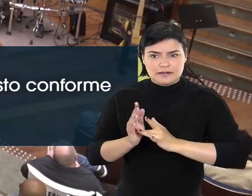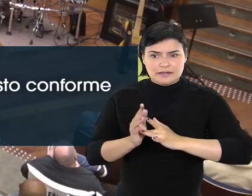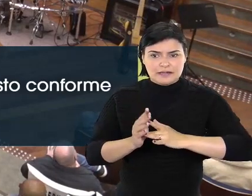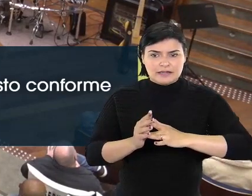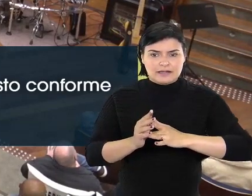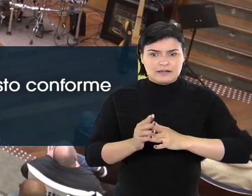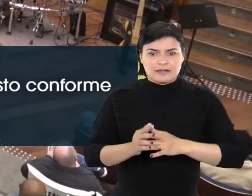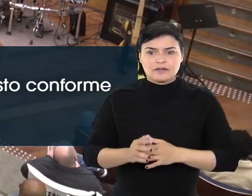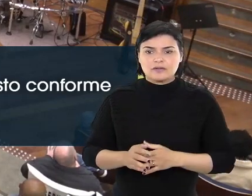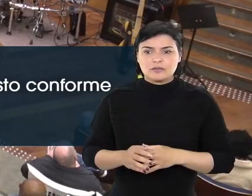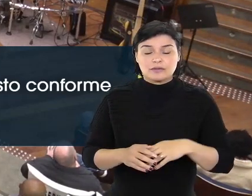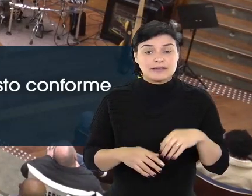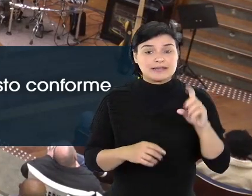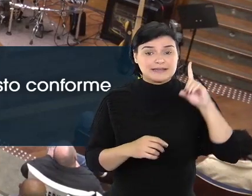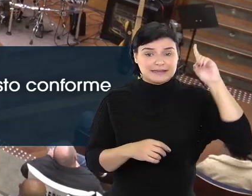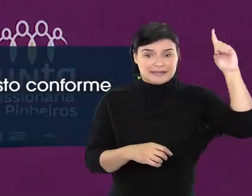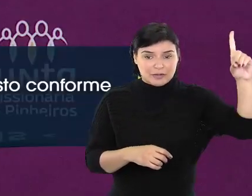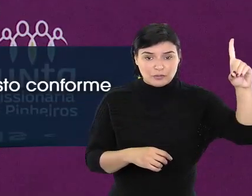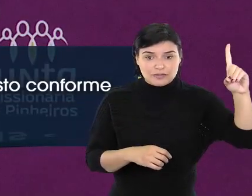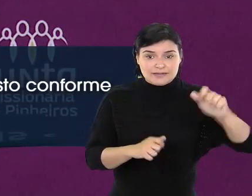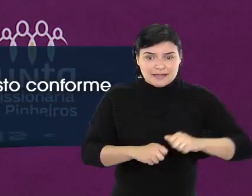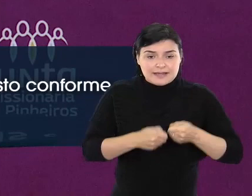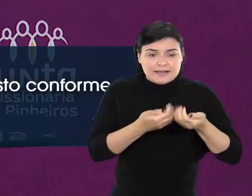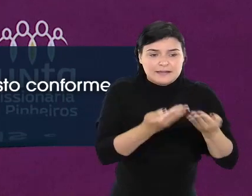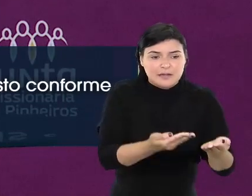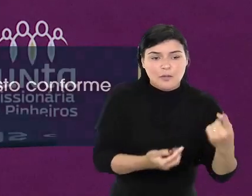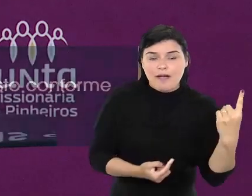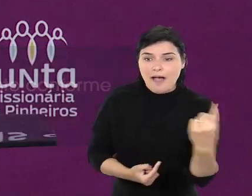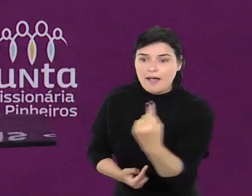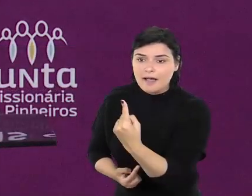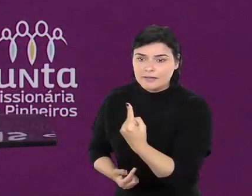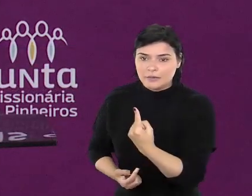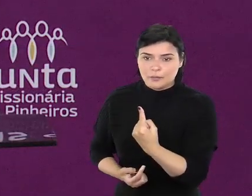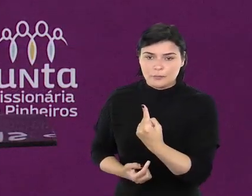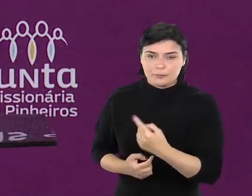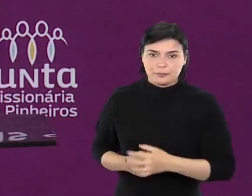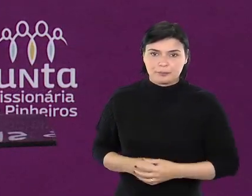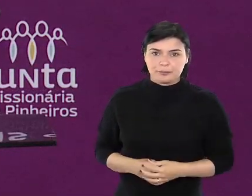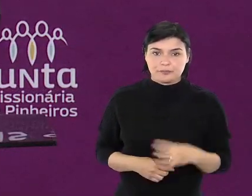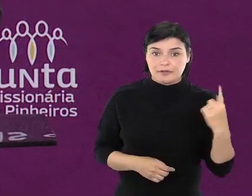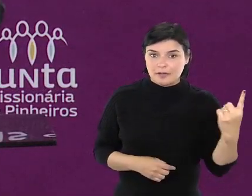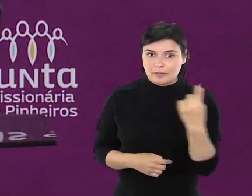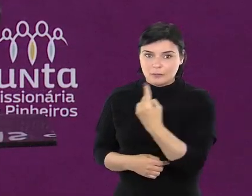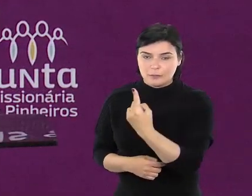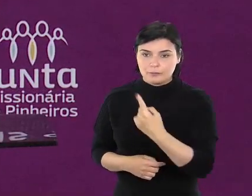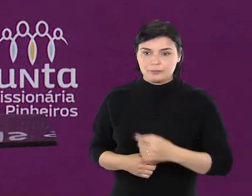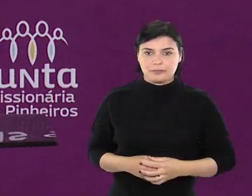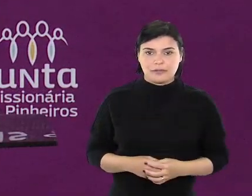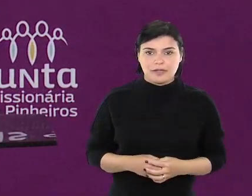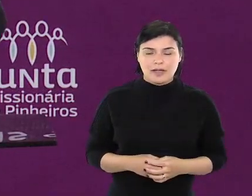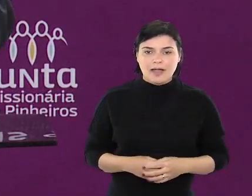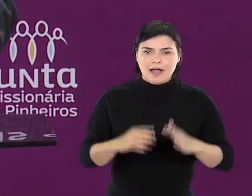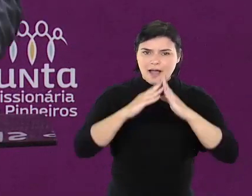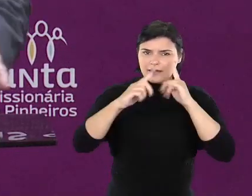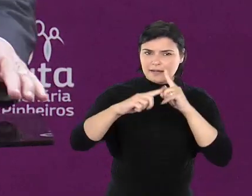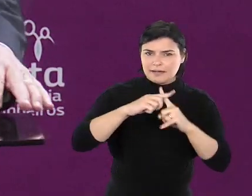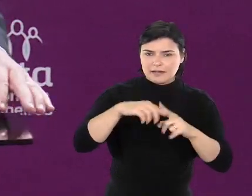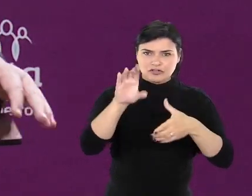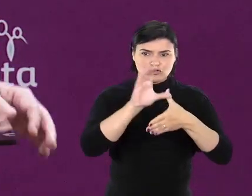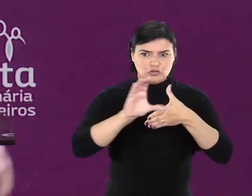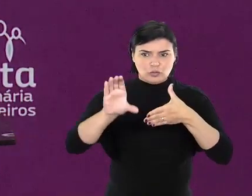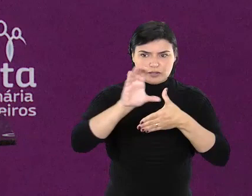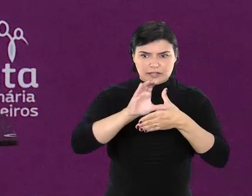concedeu a cada um a igreja de Corinto Com certeza não